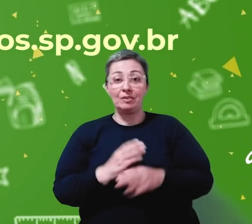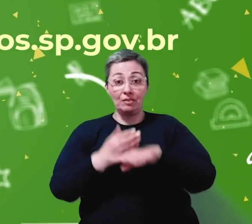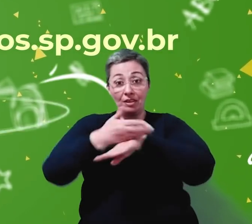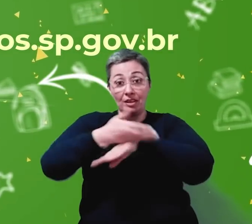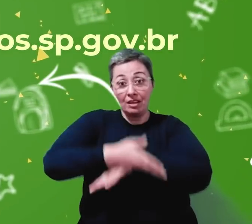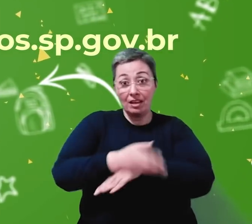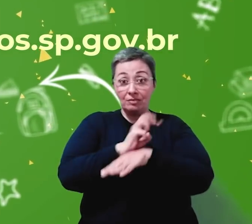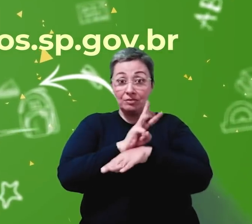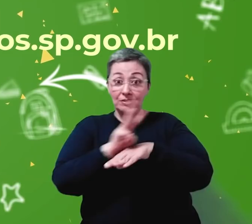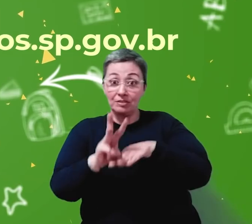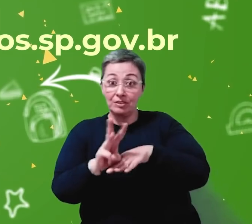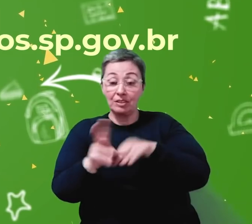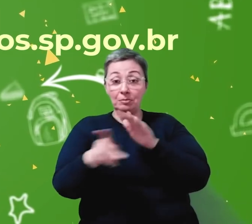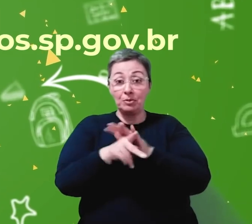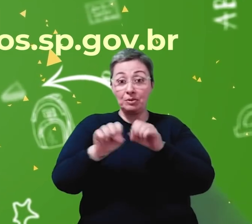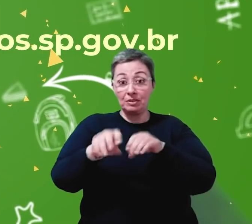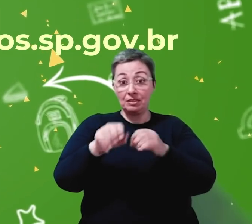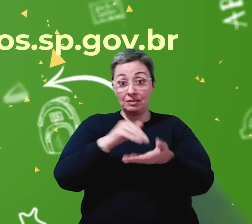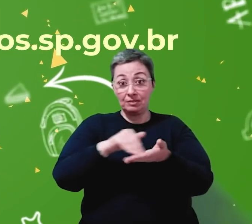Acesse o portal da educação.